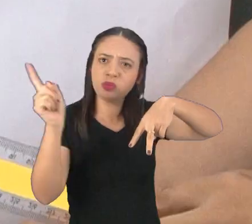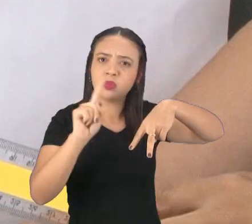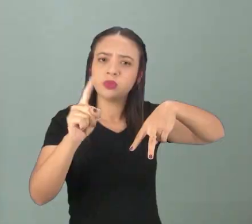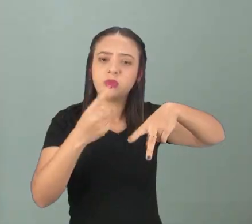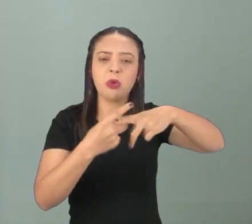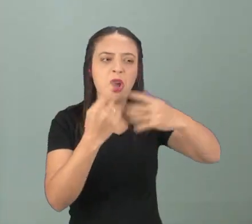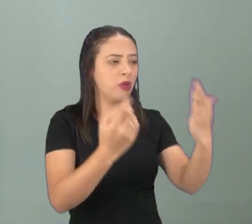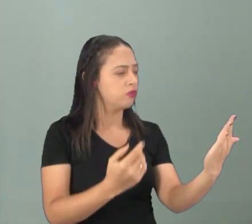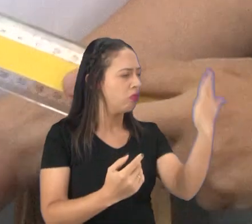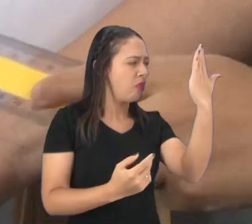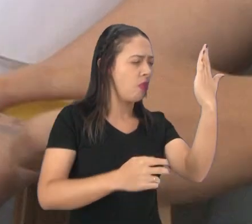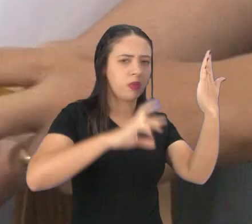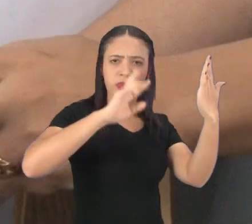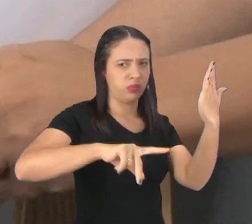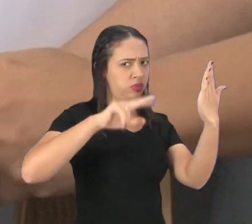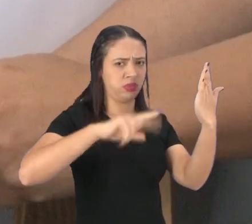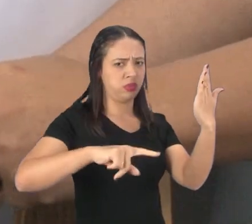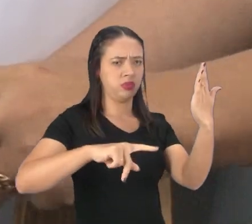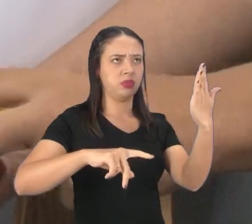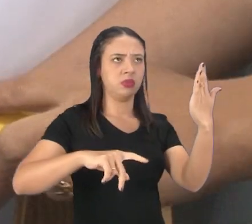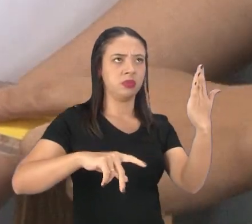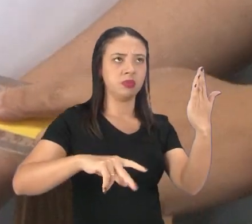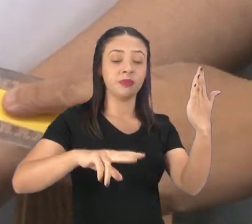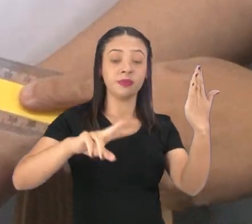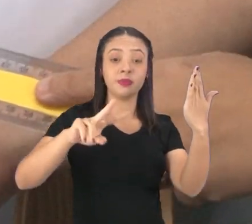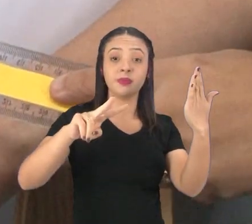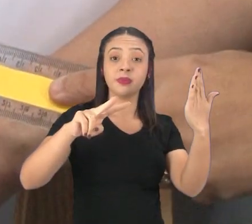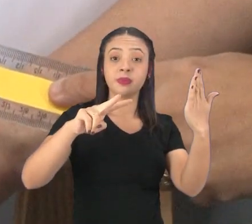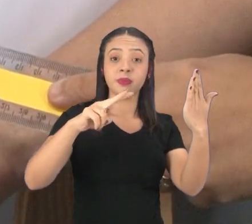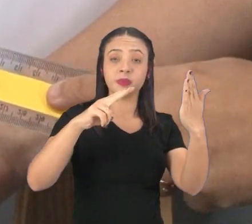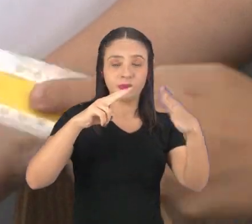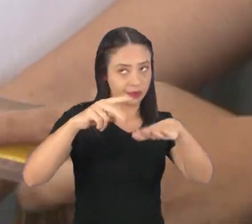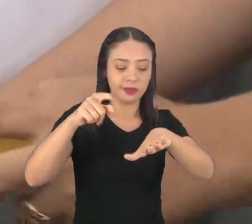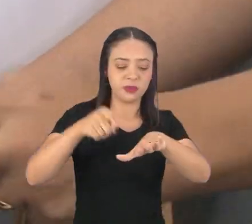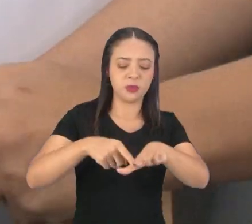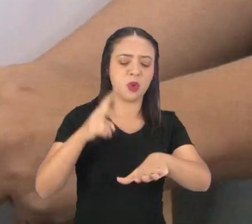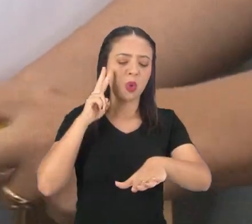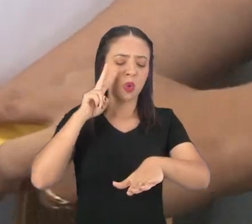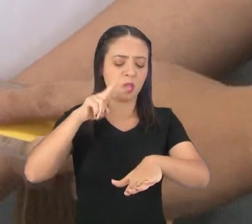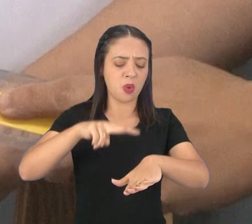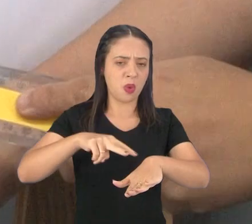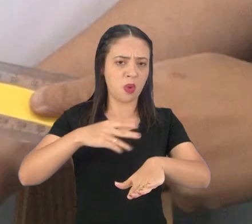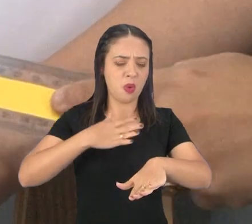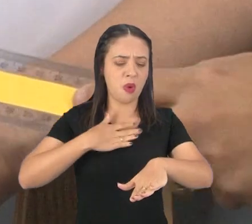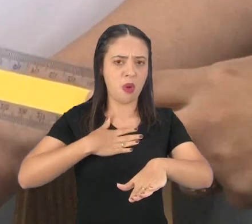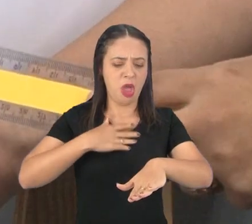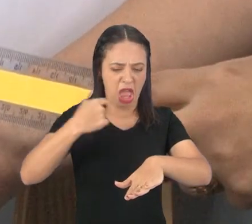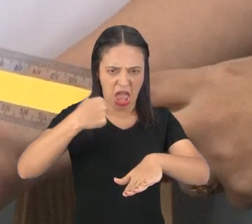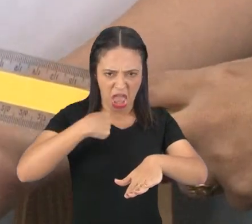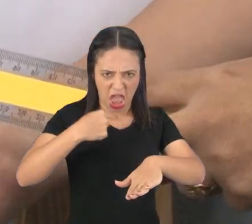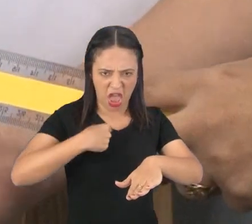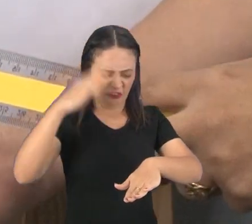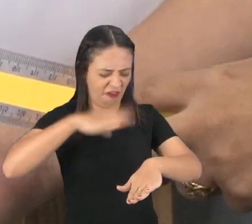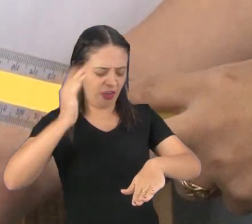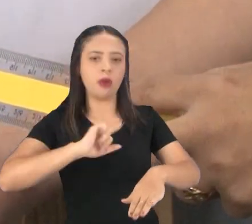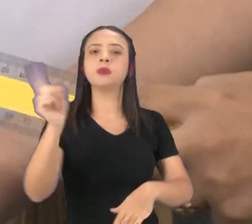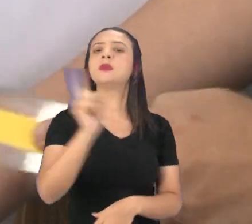sou espelho. Não me olhe no pé, que eu não sou chulé.